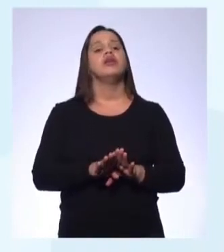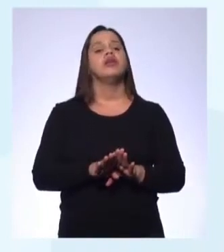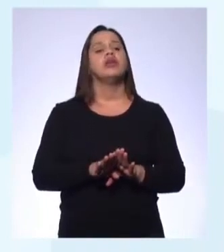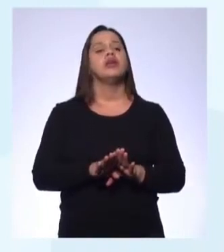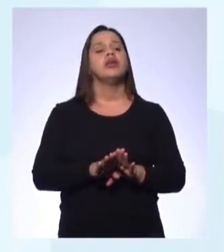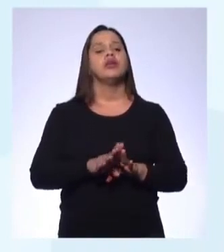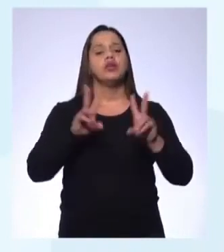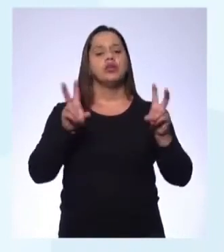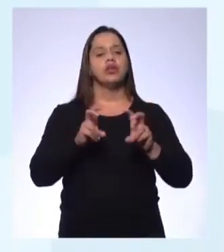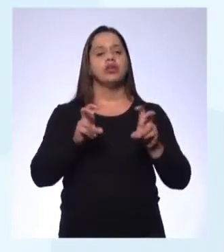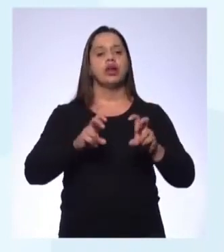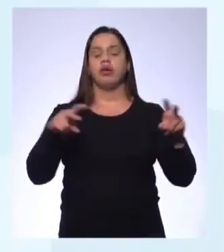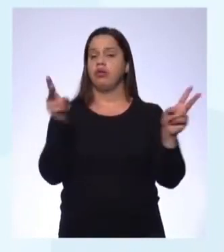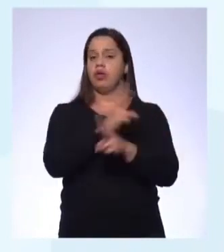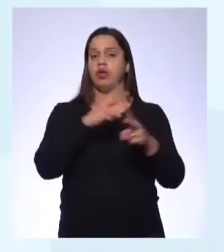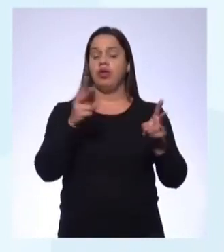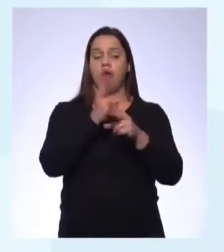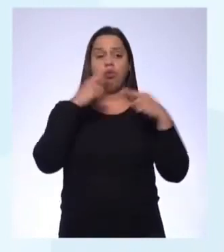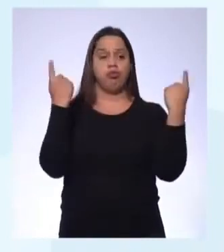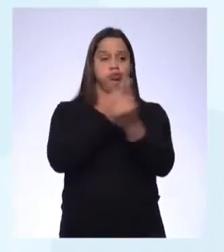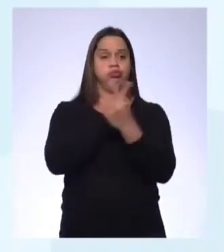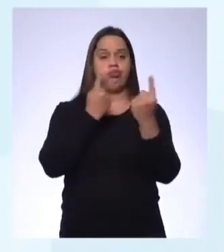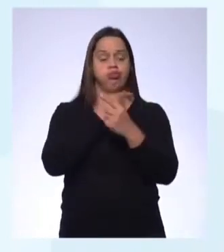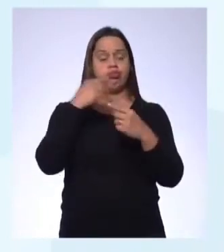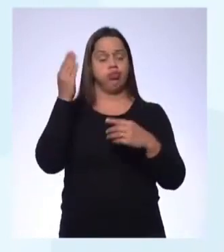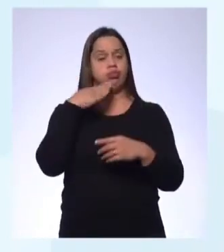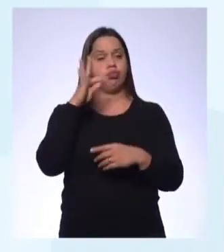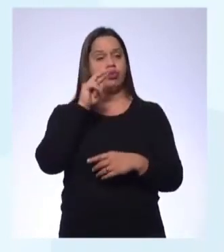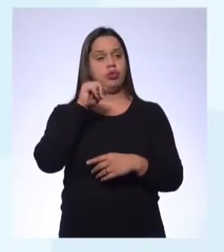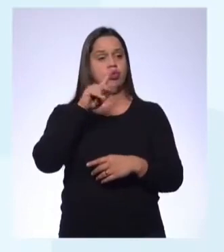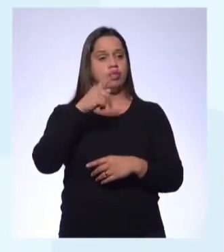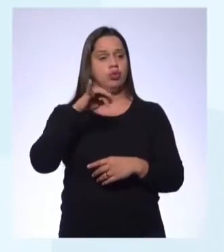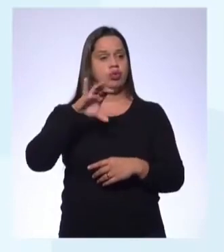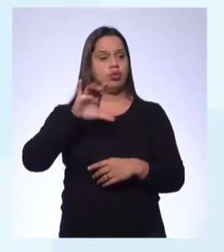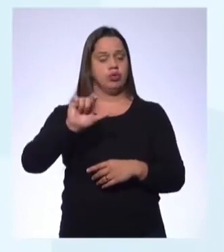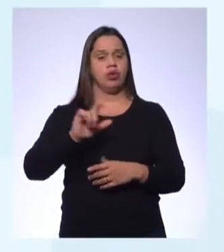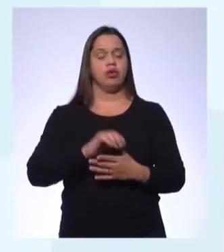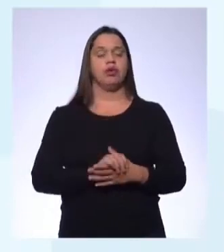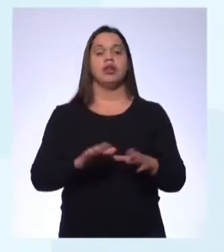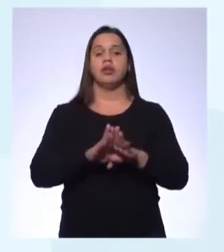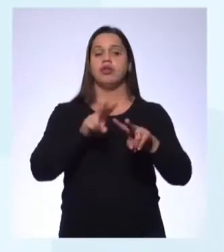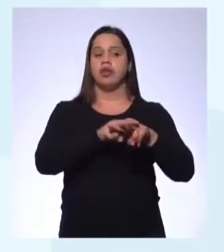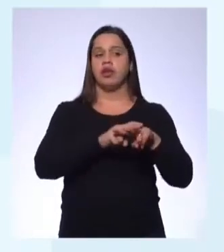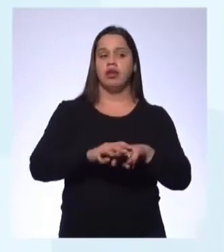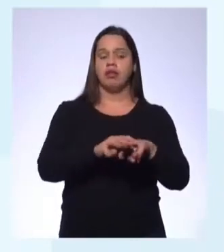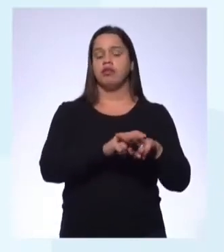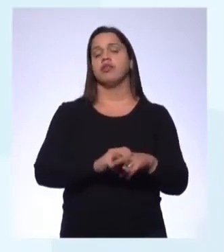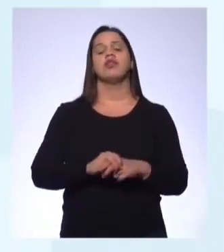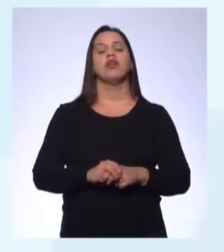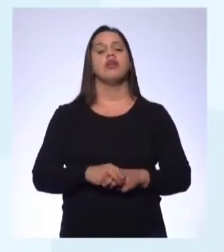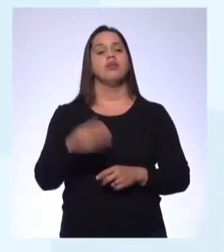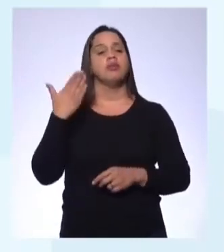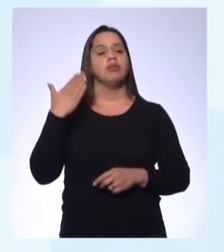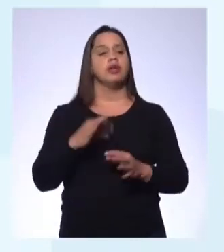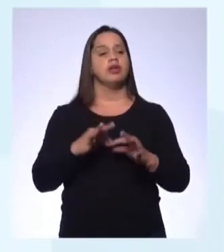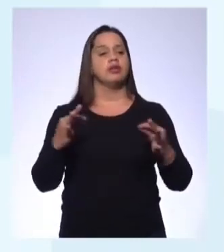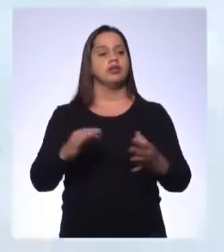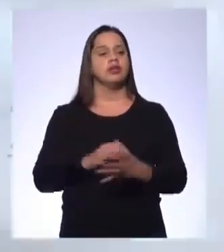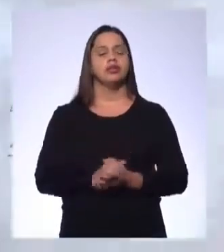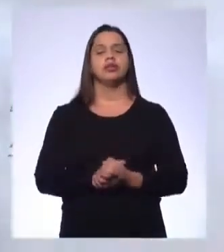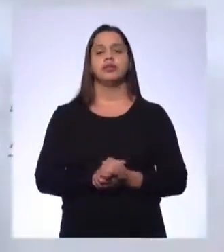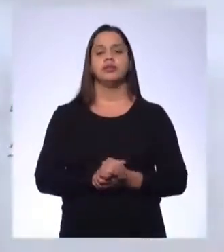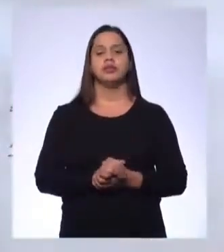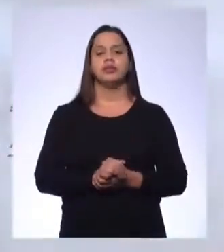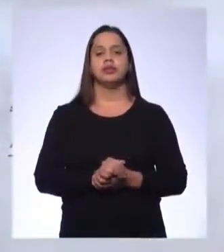Vocabulário ciclone tropical. E review simple past. Nós fizemos ali uma revisãozinha do simple past. E long answers, trabalhamos as